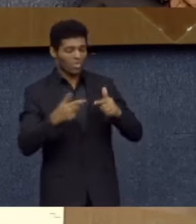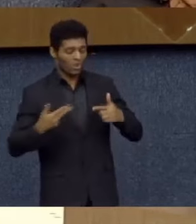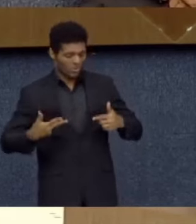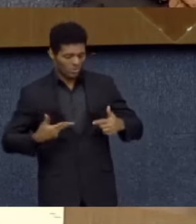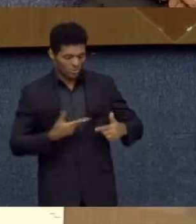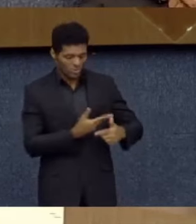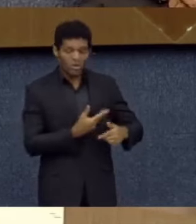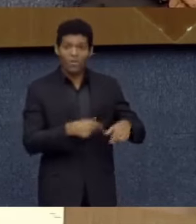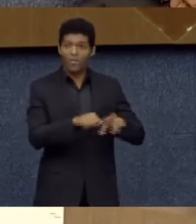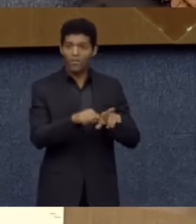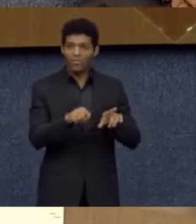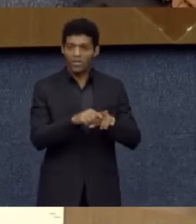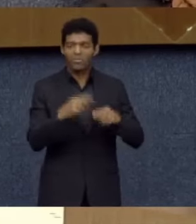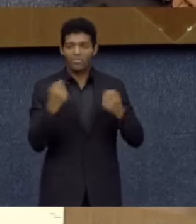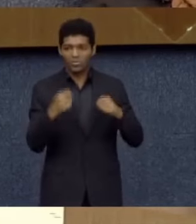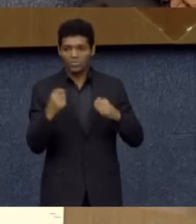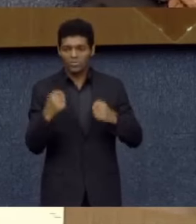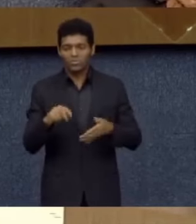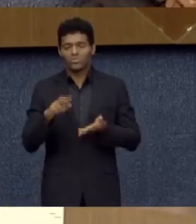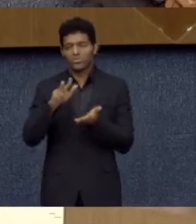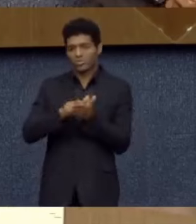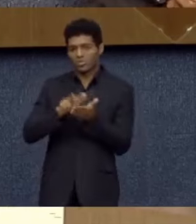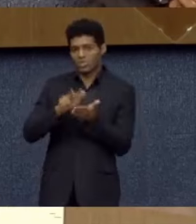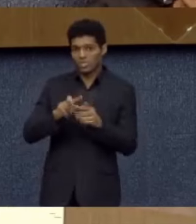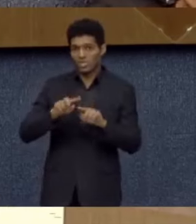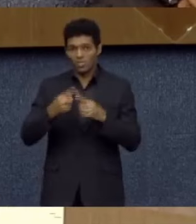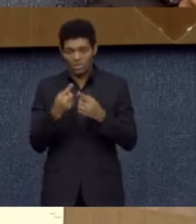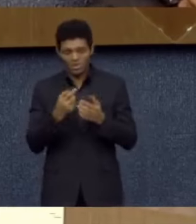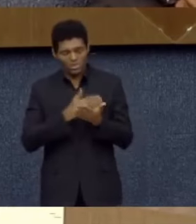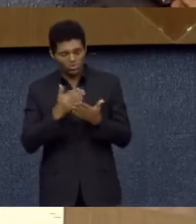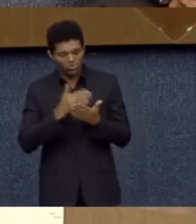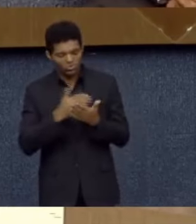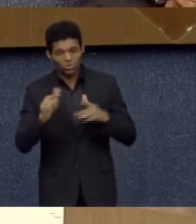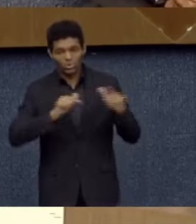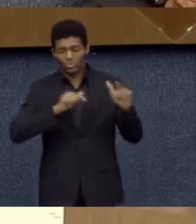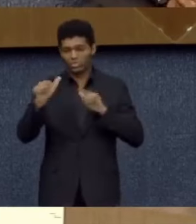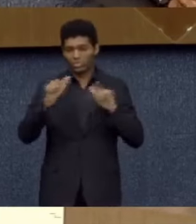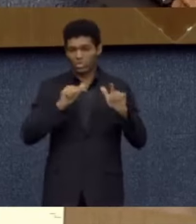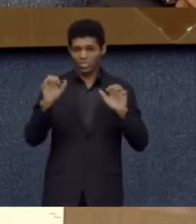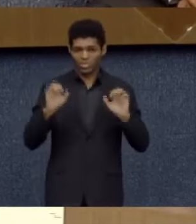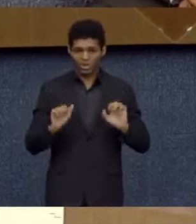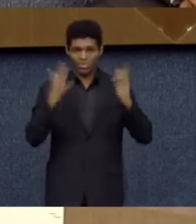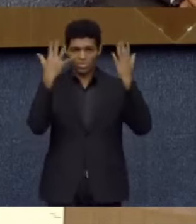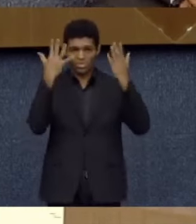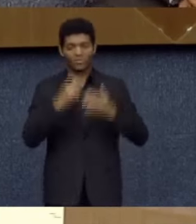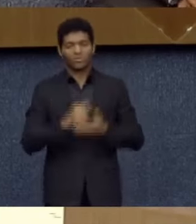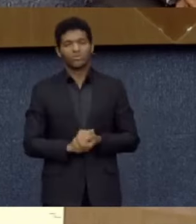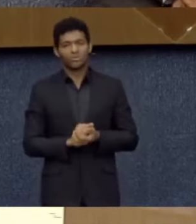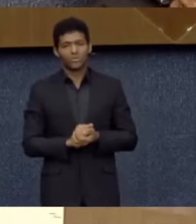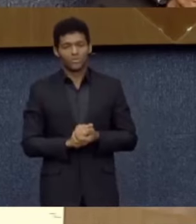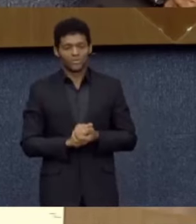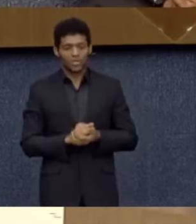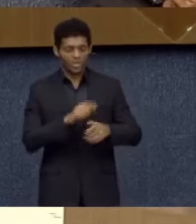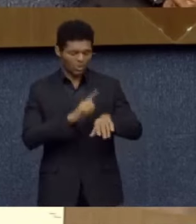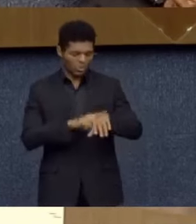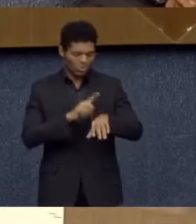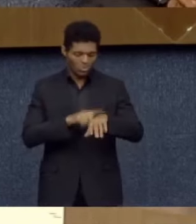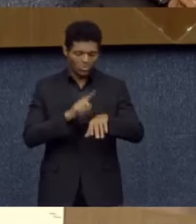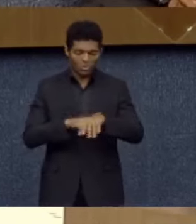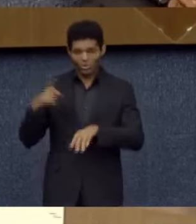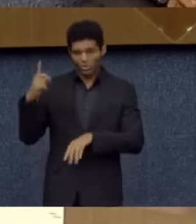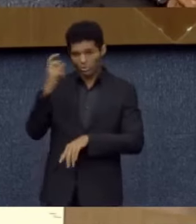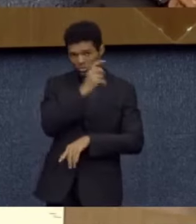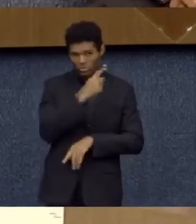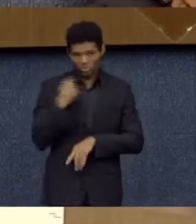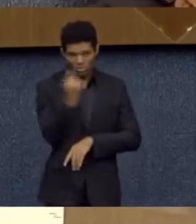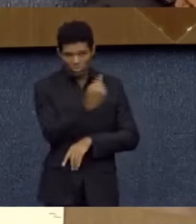bailes sem essa alegria. Em um momento extremamente desafiador para nós, Magda mais uma vez